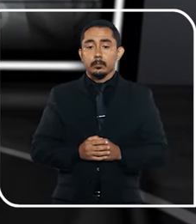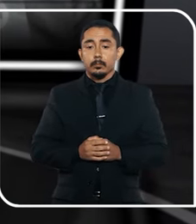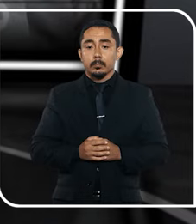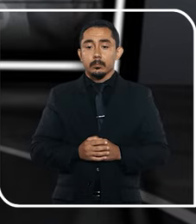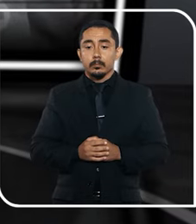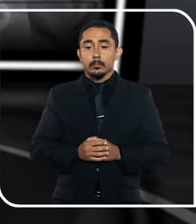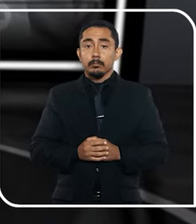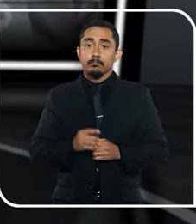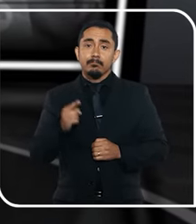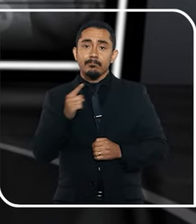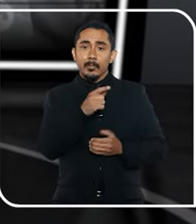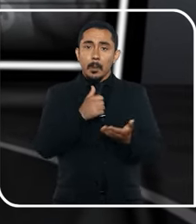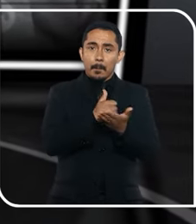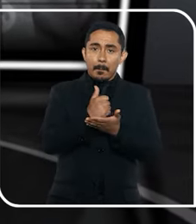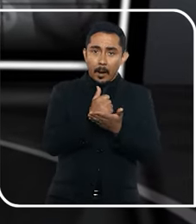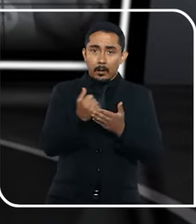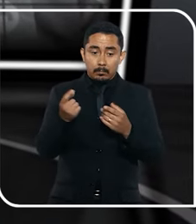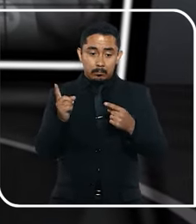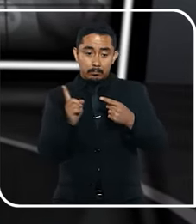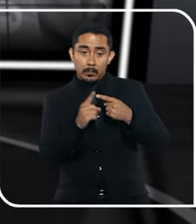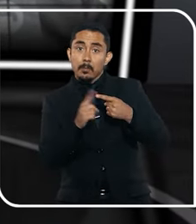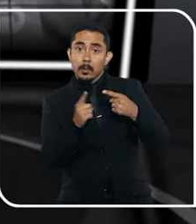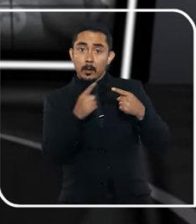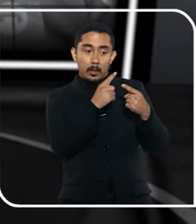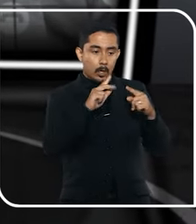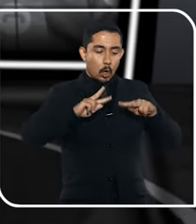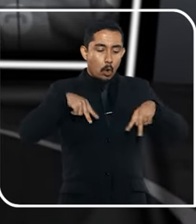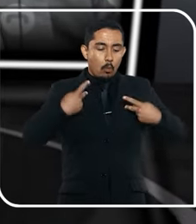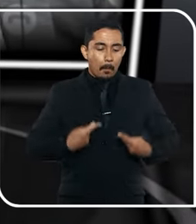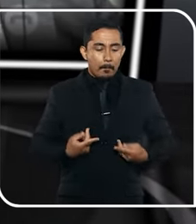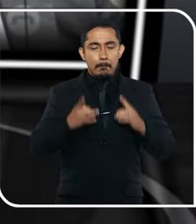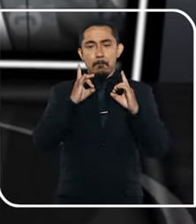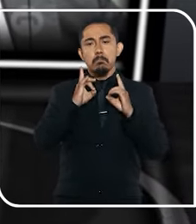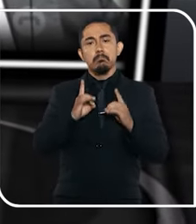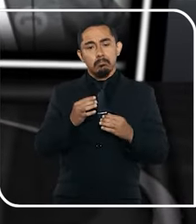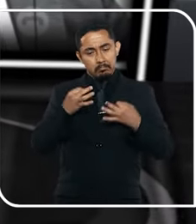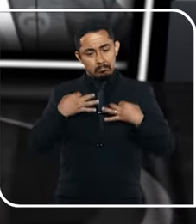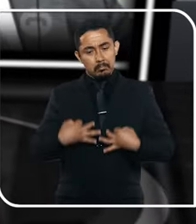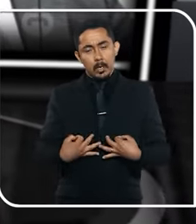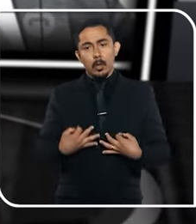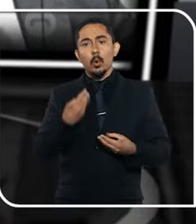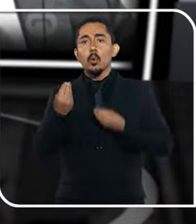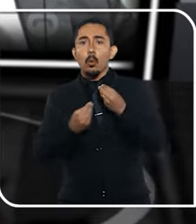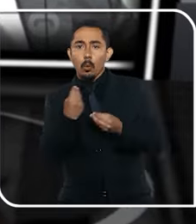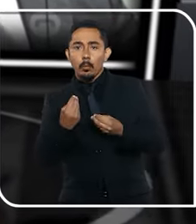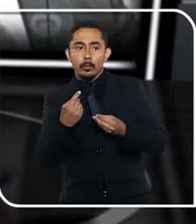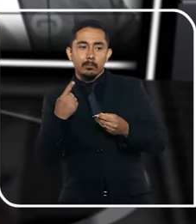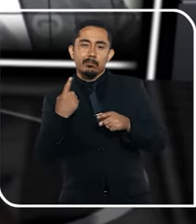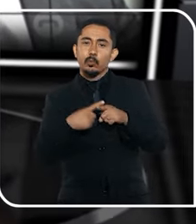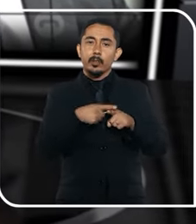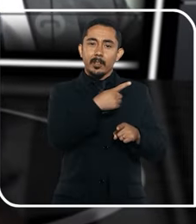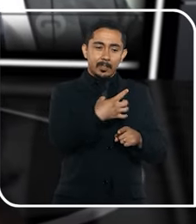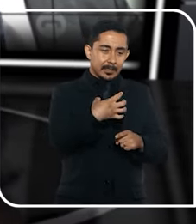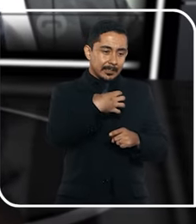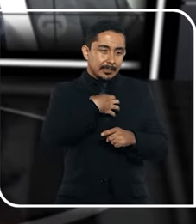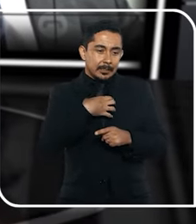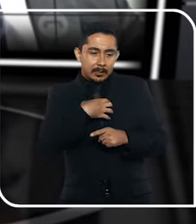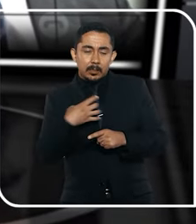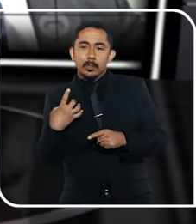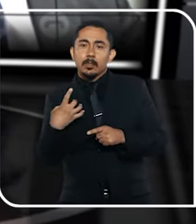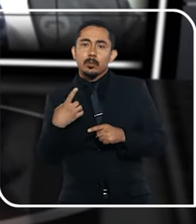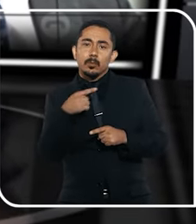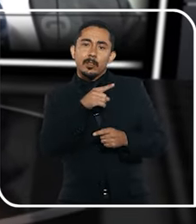fundamentou primeiro na dignidade da pessoa humana, né, porque esse afeto e a ausência